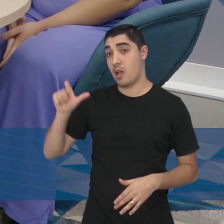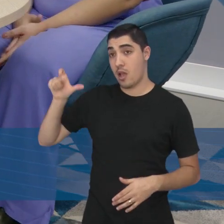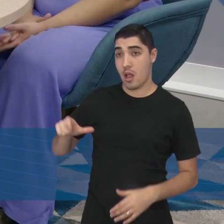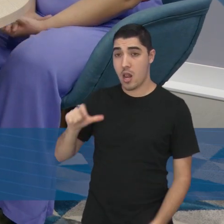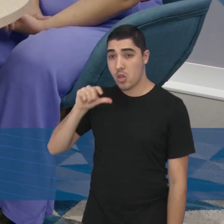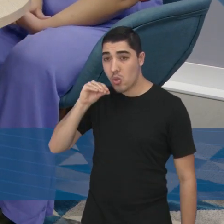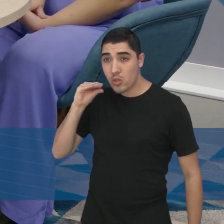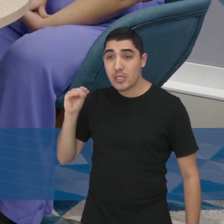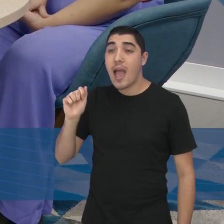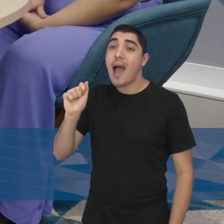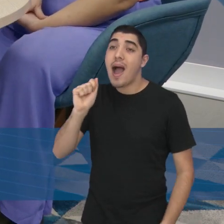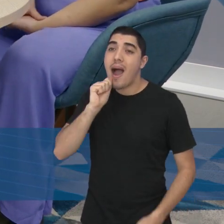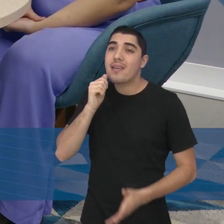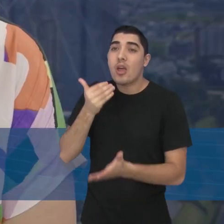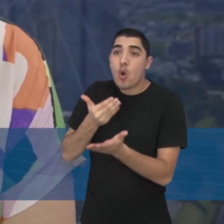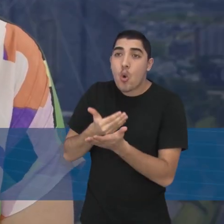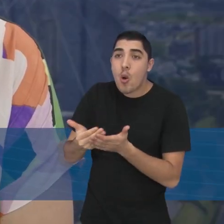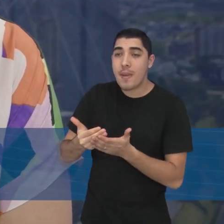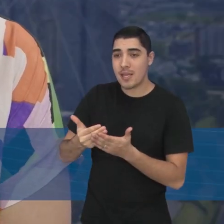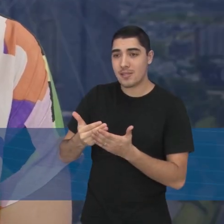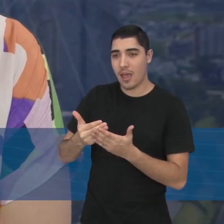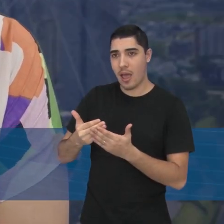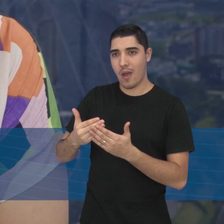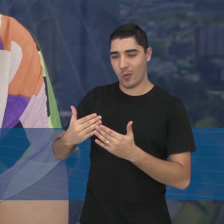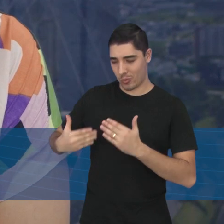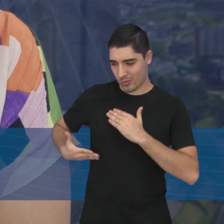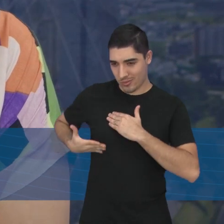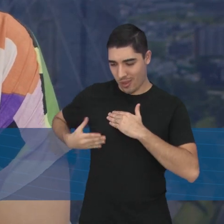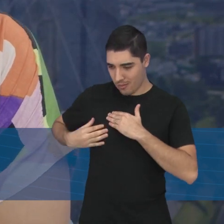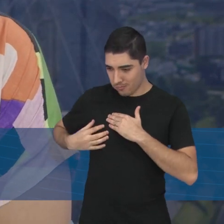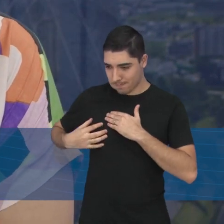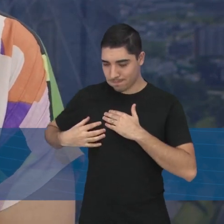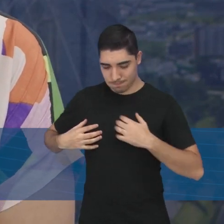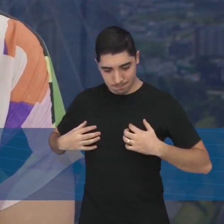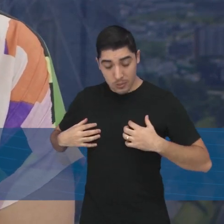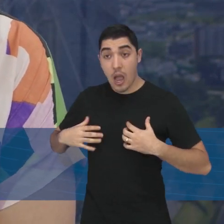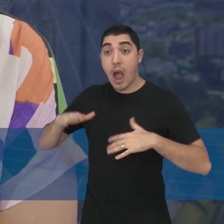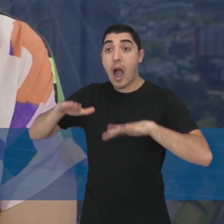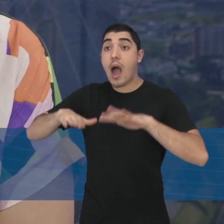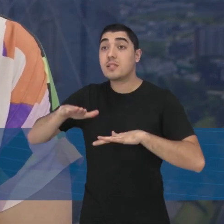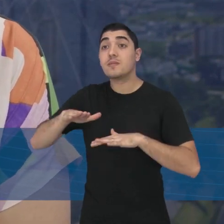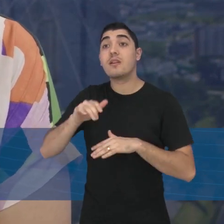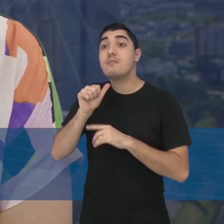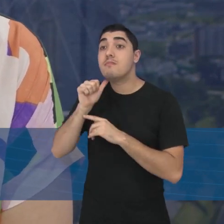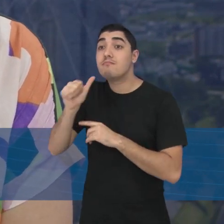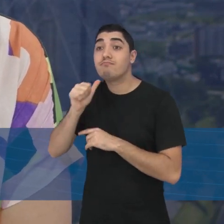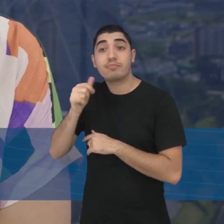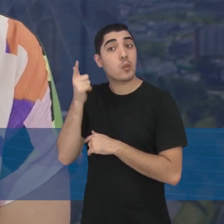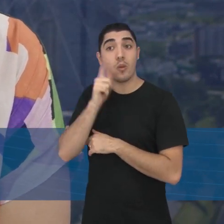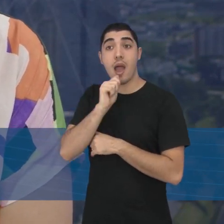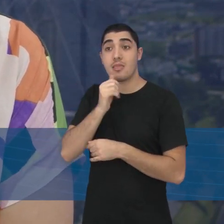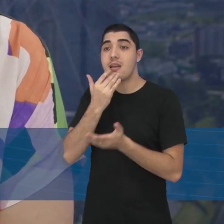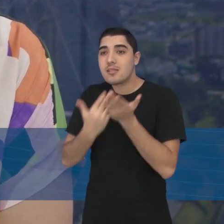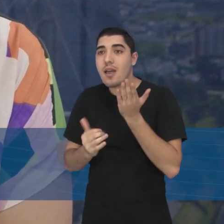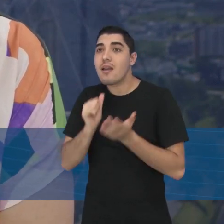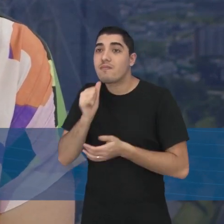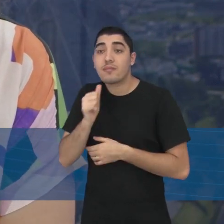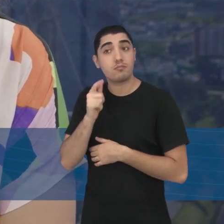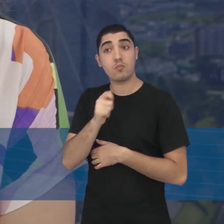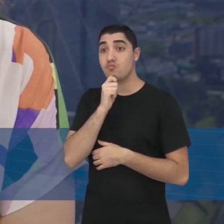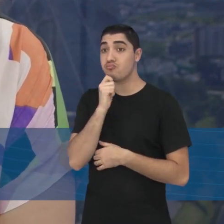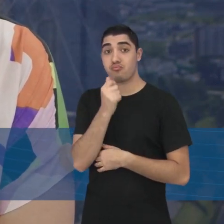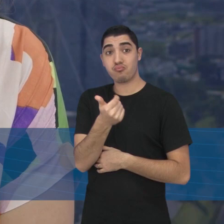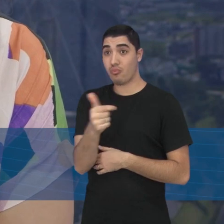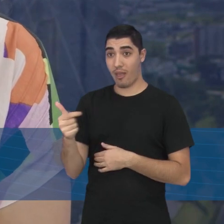A adolescente, ela está começando a amadurecer o seu eixo hormonal. Às vezes a menstruação não está nem estabelecida, né? Nos primeiros 2 anos